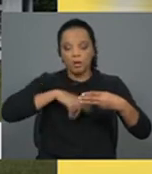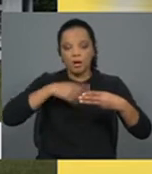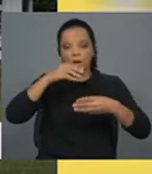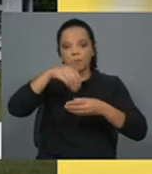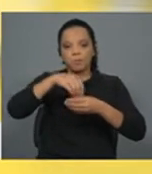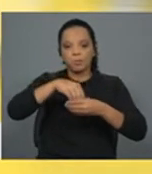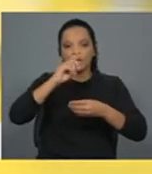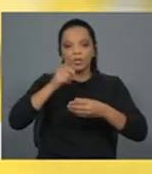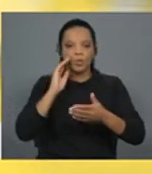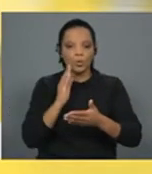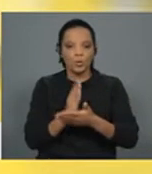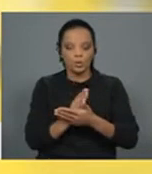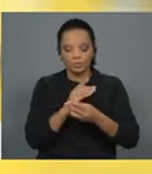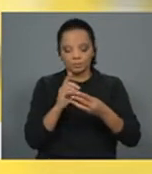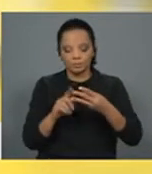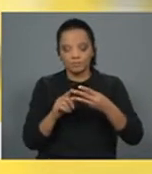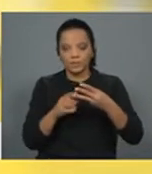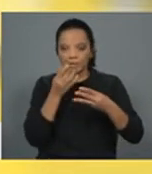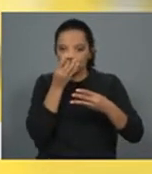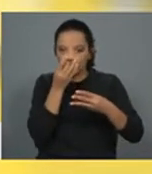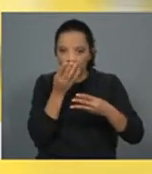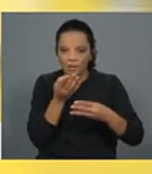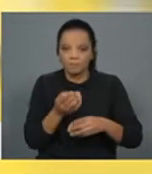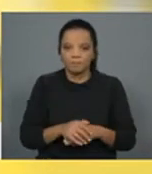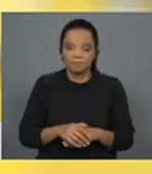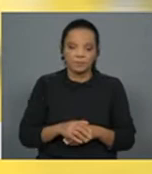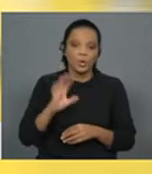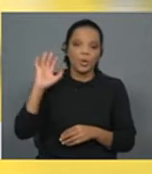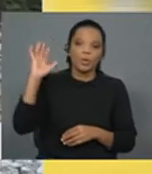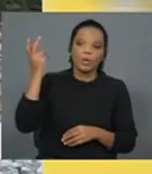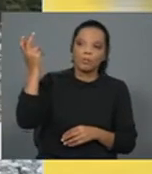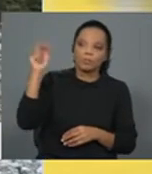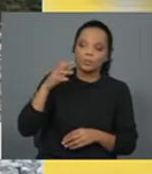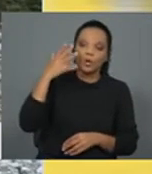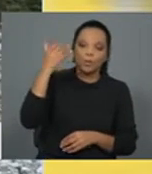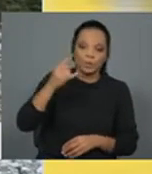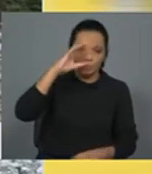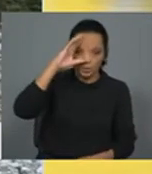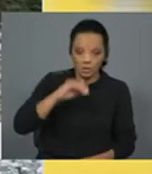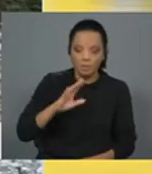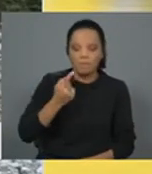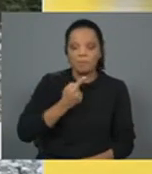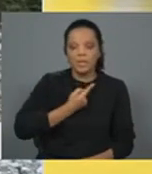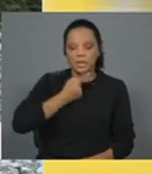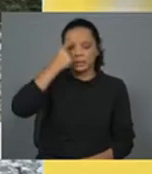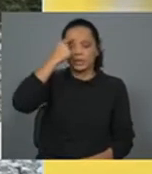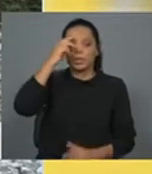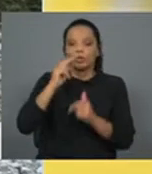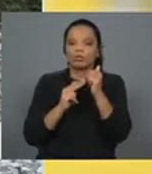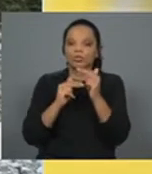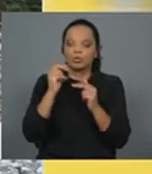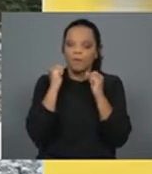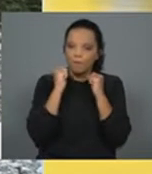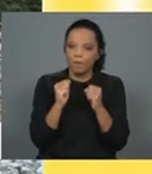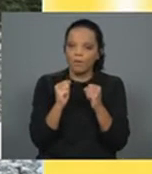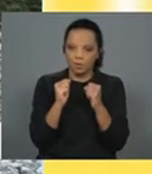relevante é o último, é a vulnerabilidade. Nós não sabemos quando é que virá o próximo sismo, temos é ter construções que resistam a